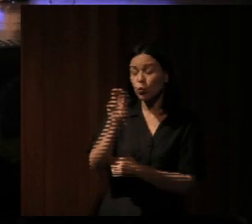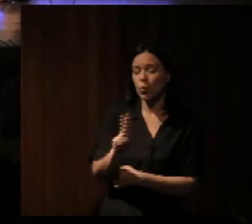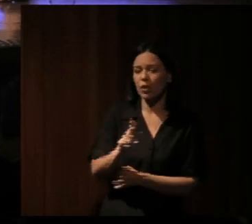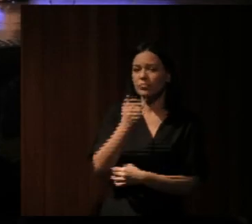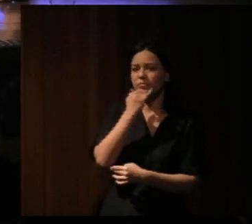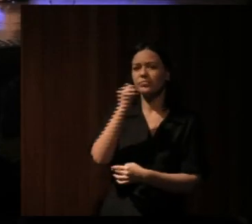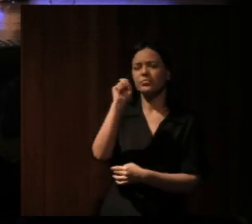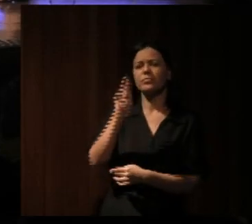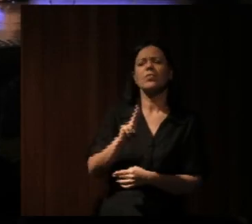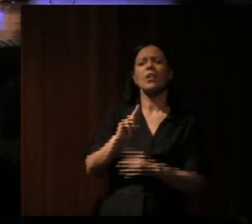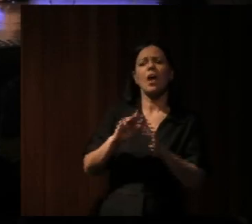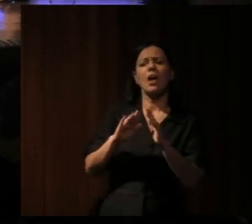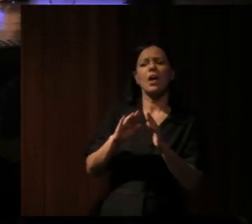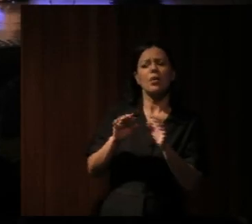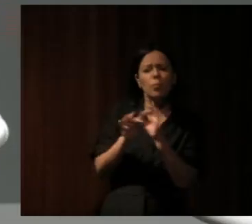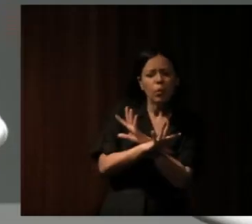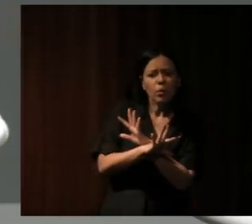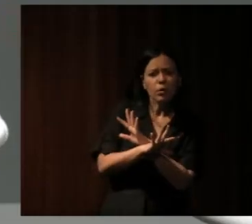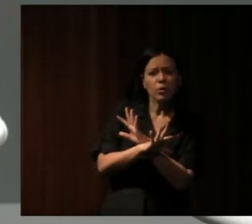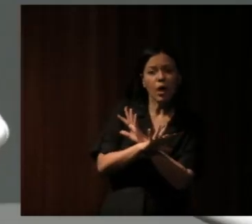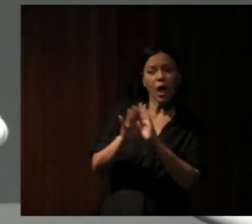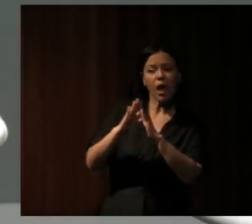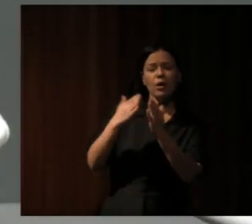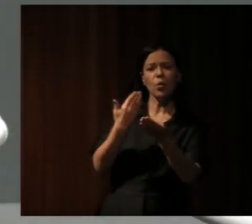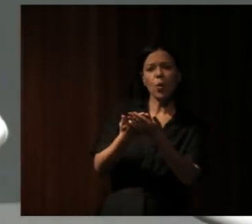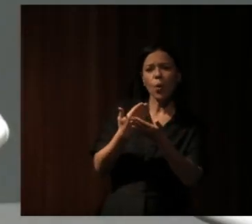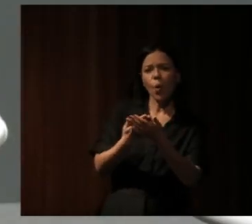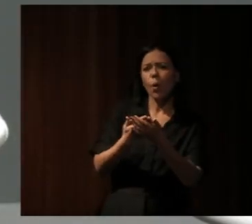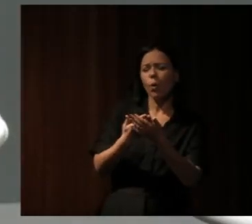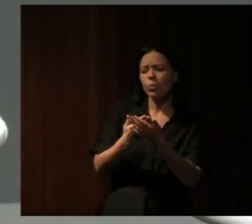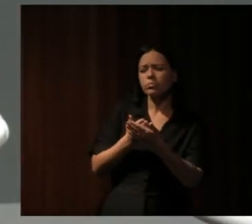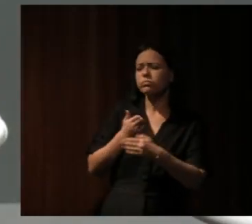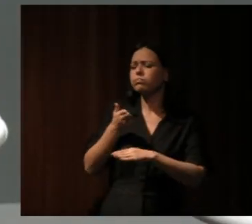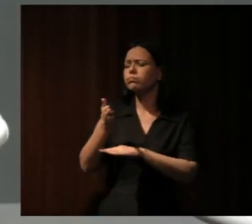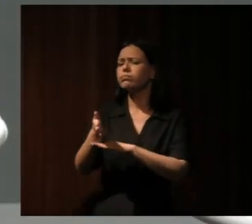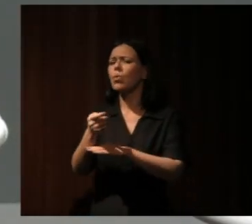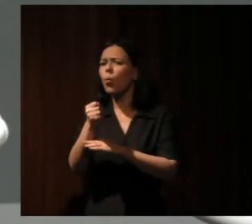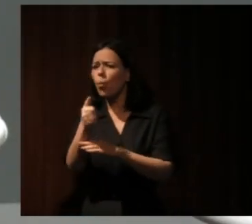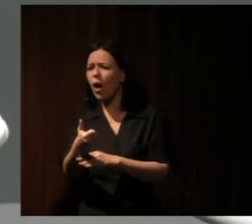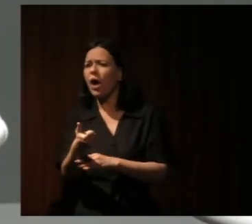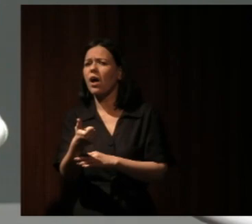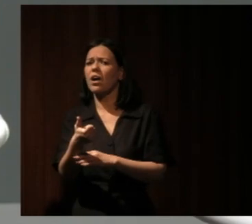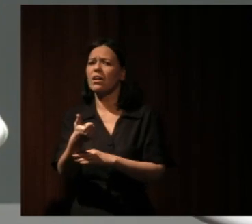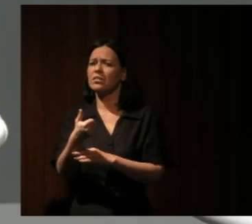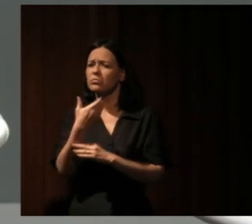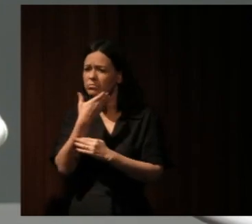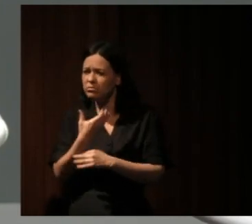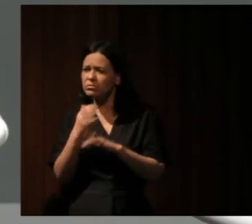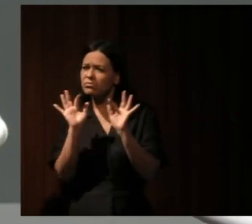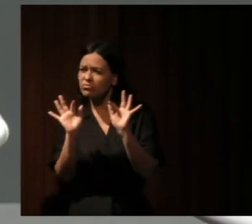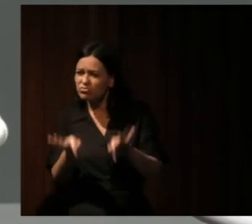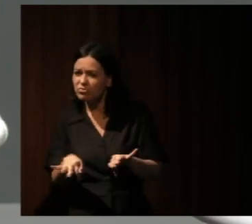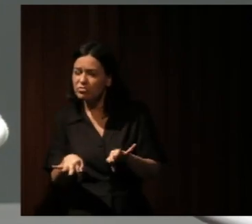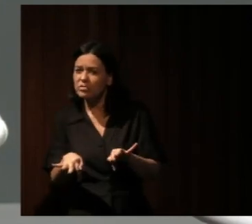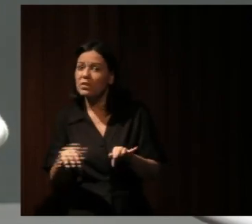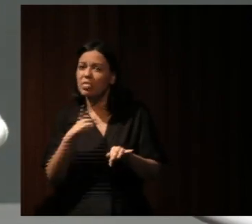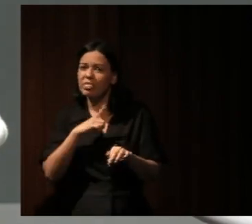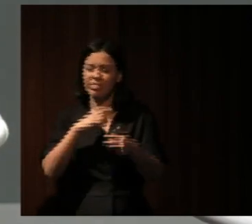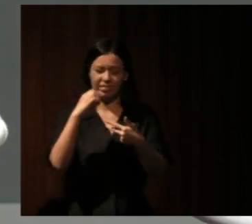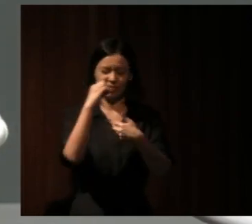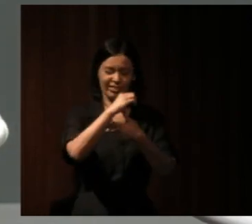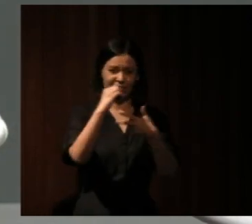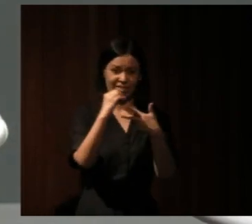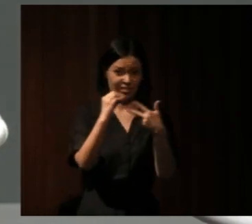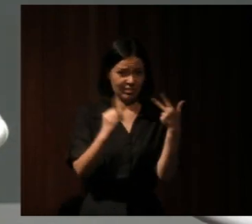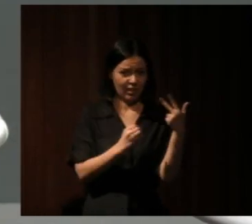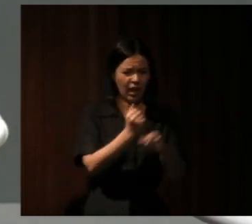voltou ao colégio e era época de fim de ano ali os alunos estavam se preparando pro pro Enem e a